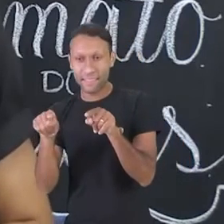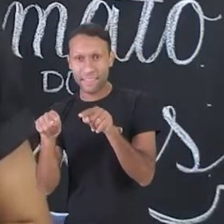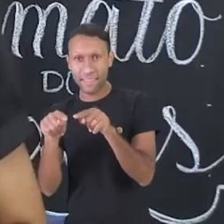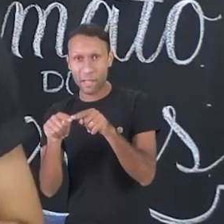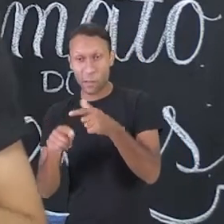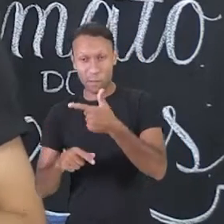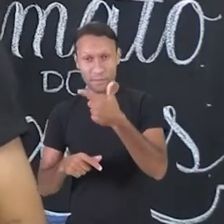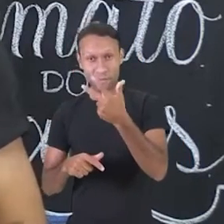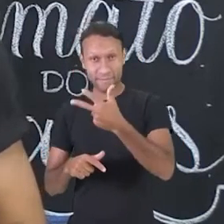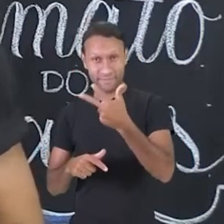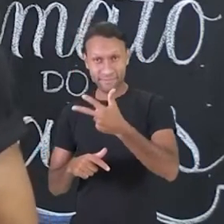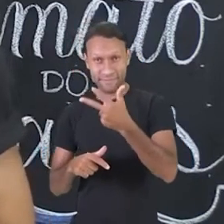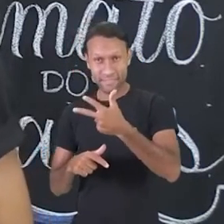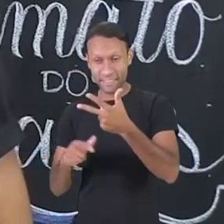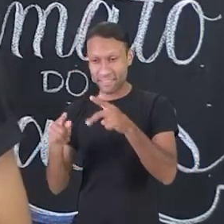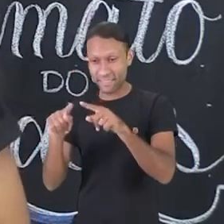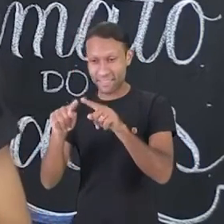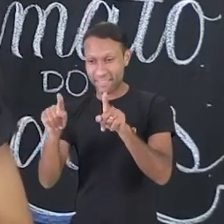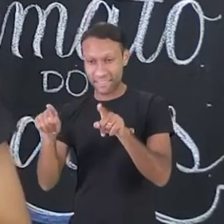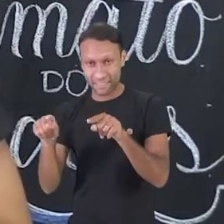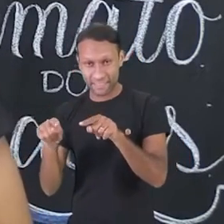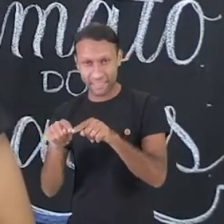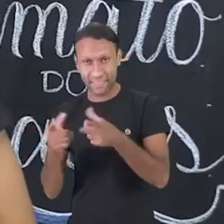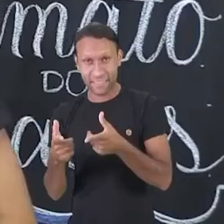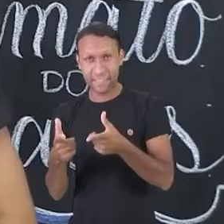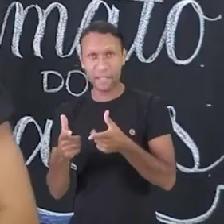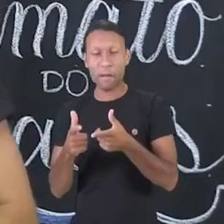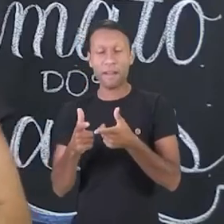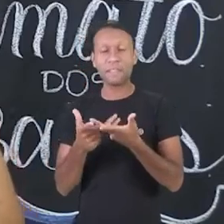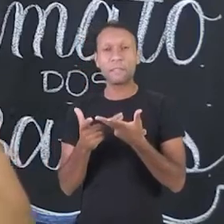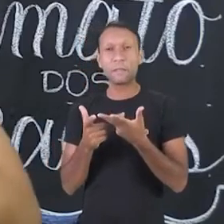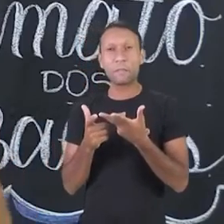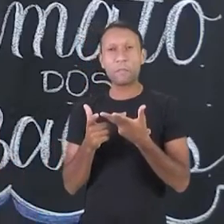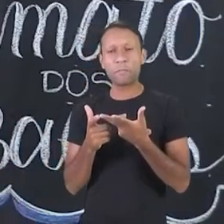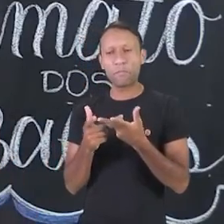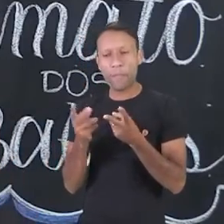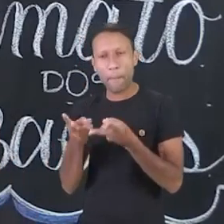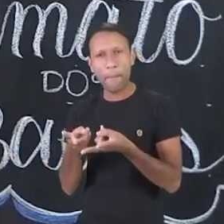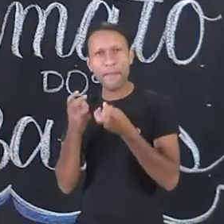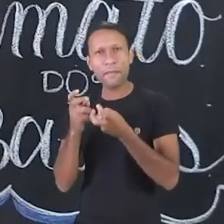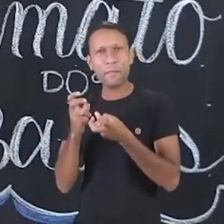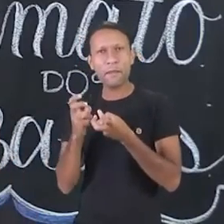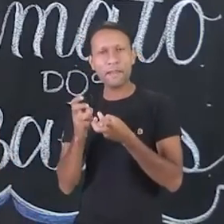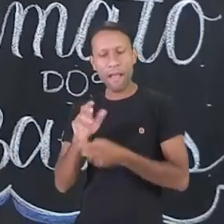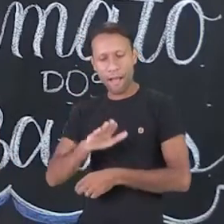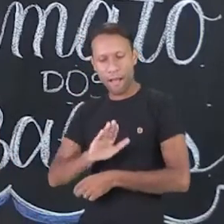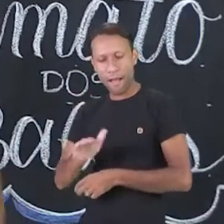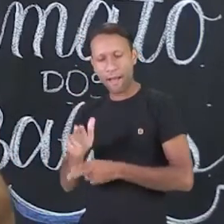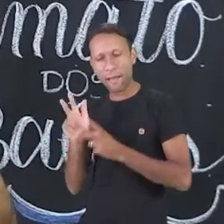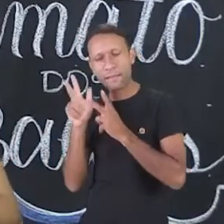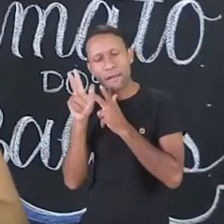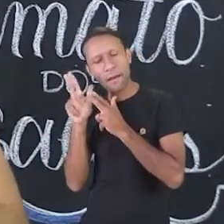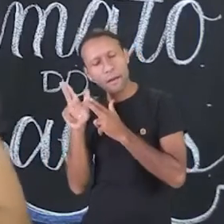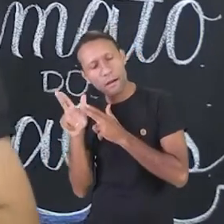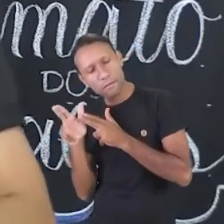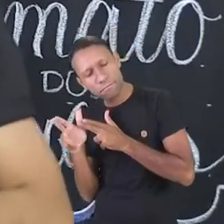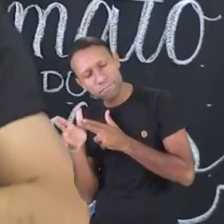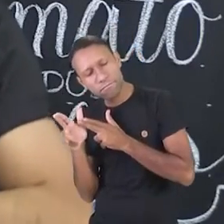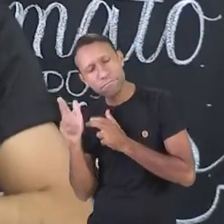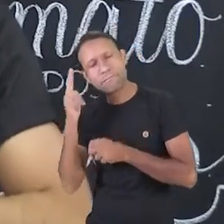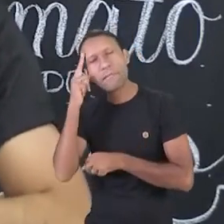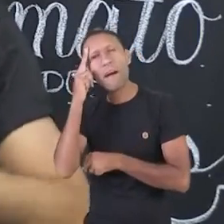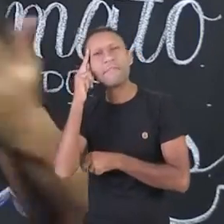elemento modificador, de conflito, de problema. A história tem que resolver um problema. De repente, a gente percebe nos quadrinhos finais, ou no quadrinho final, se for uma história de